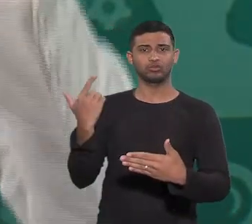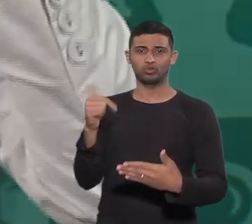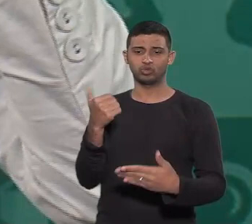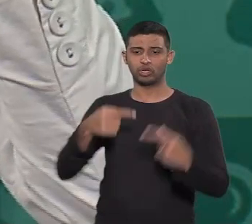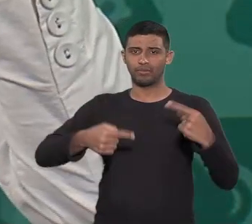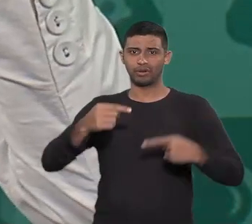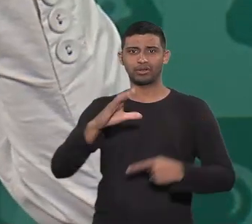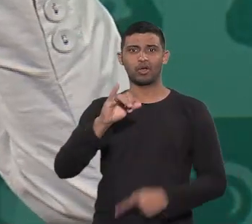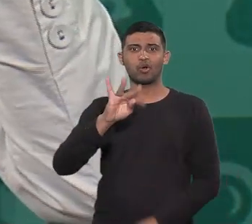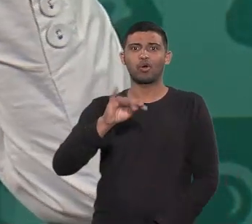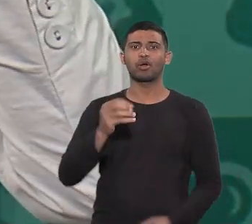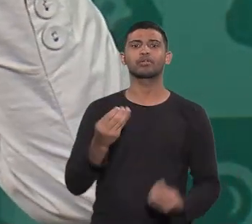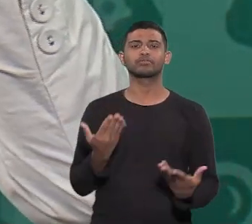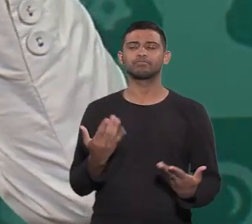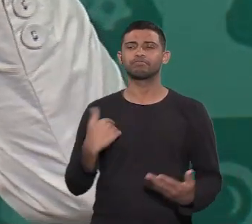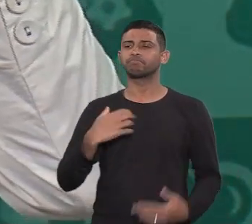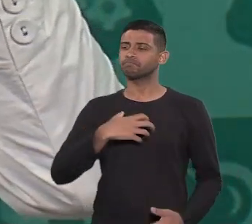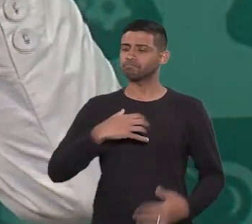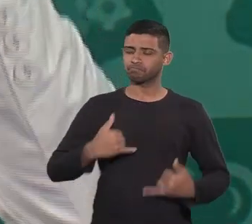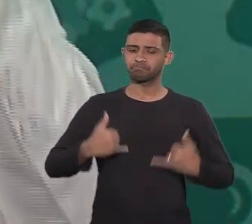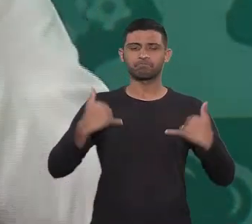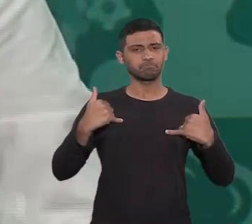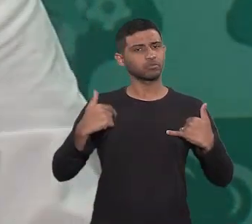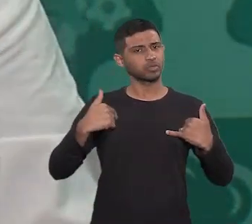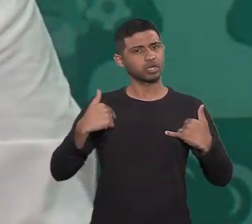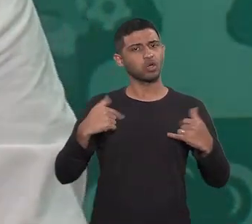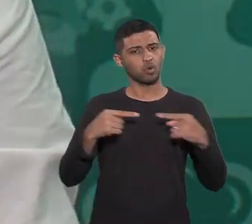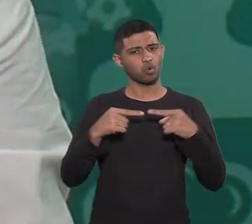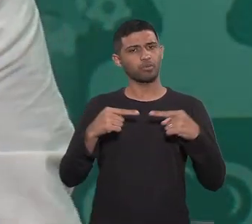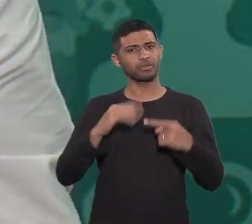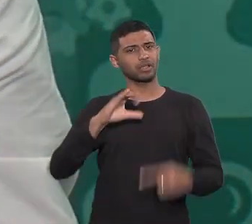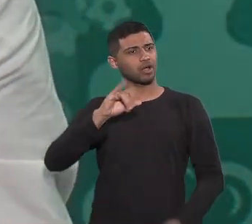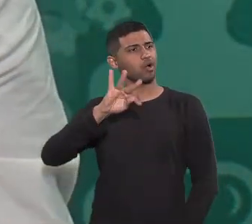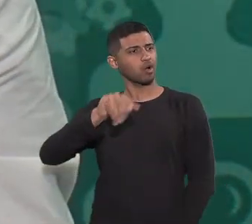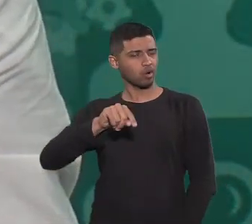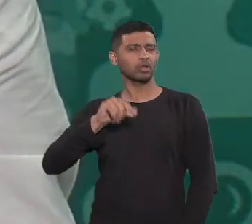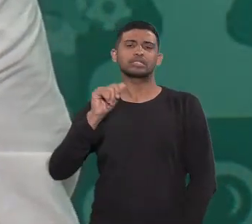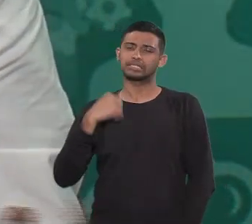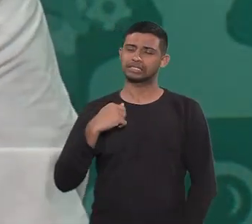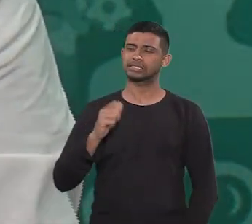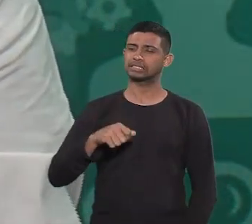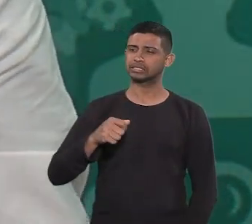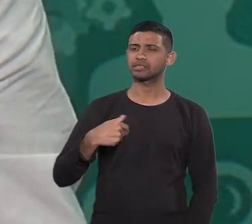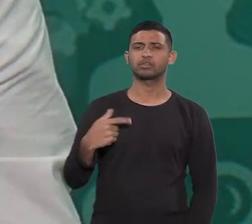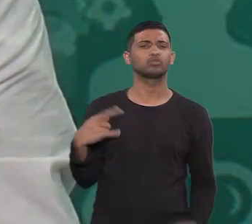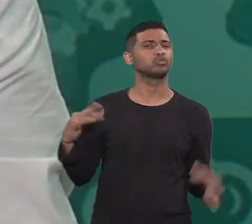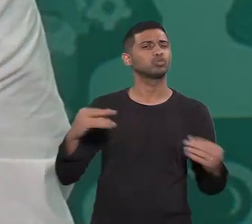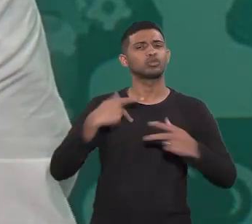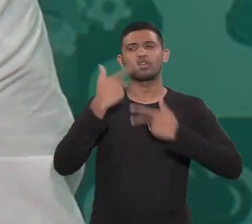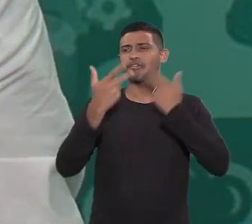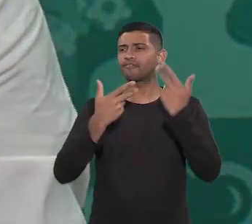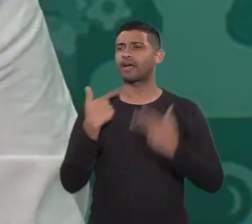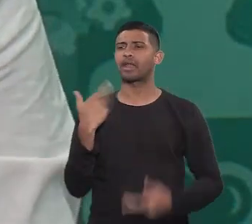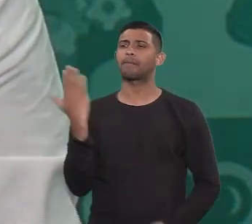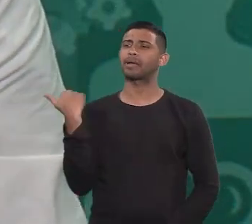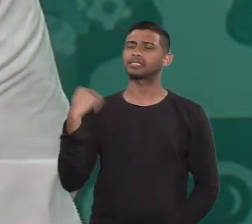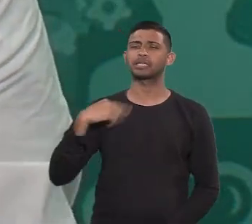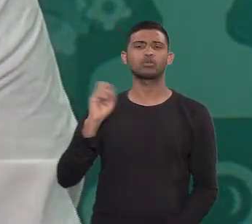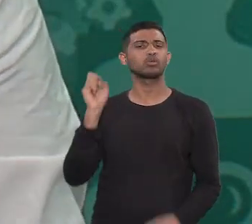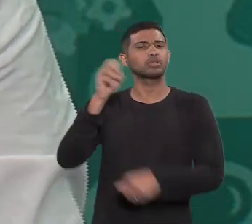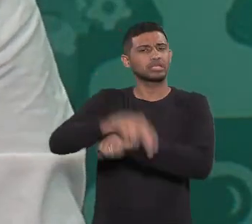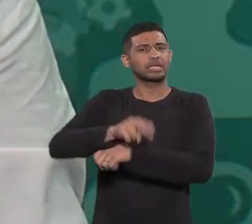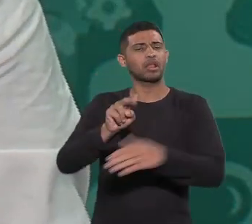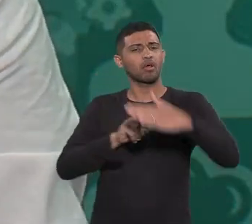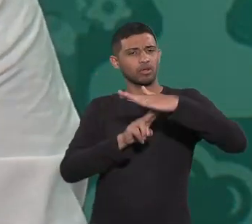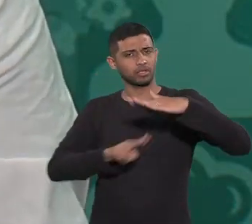de cotas. Então, tenho muito orgulho de ser estudante cotista, falo isso em todos os lugares. Falava na universidade quando militava lá